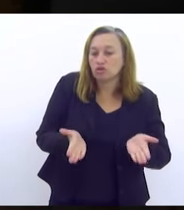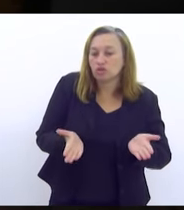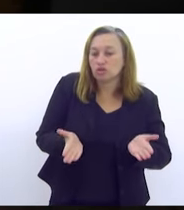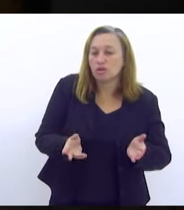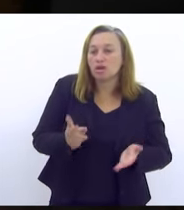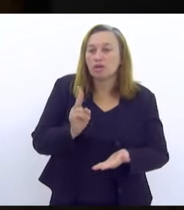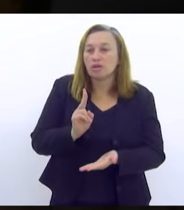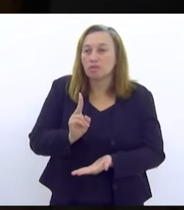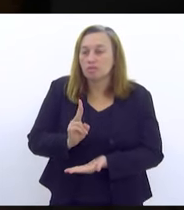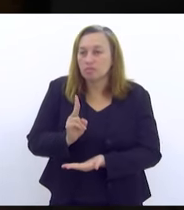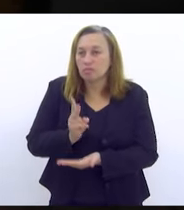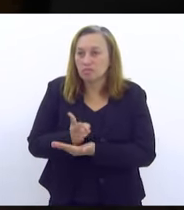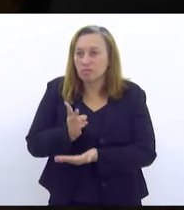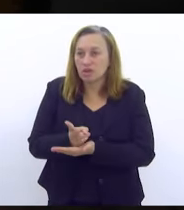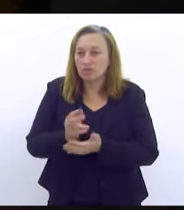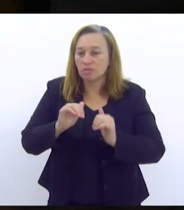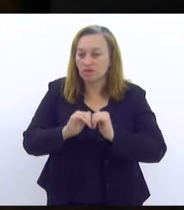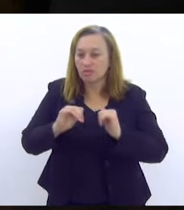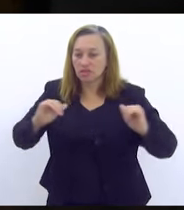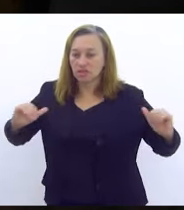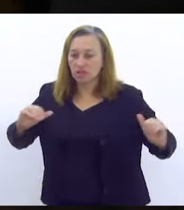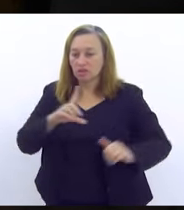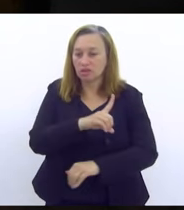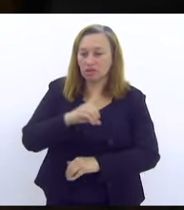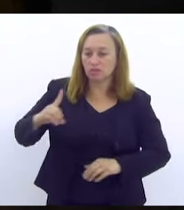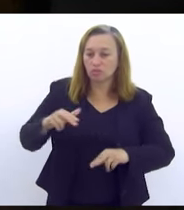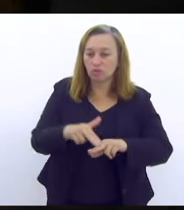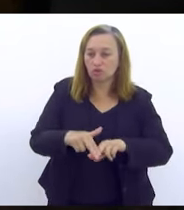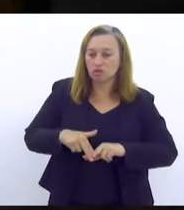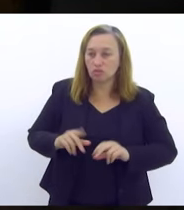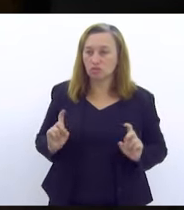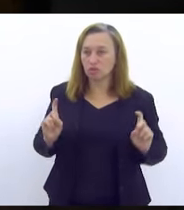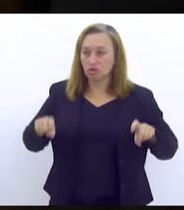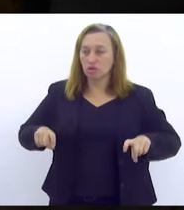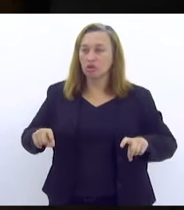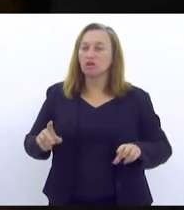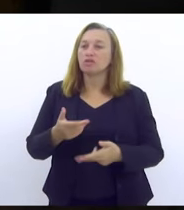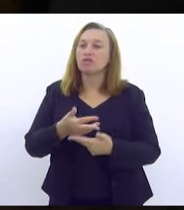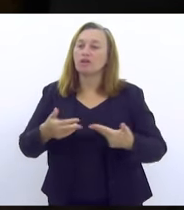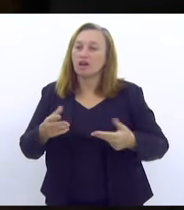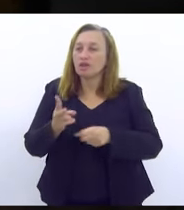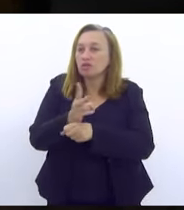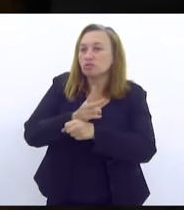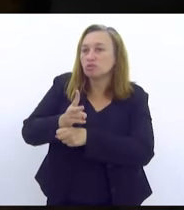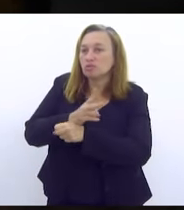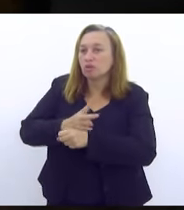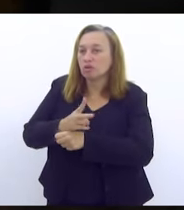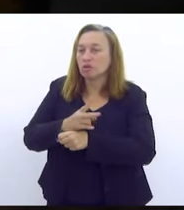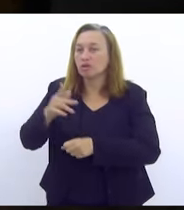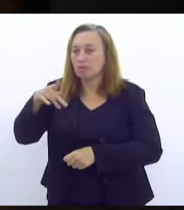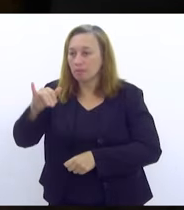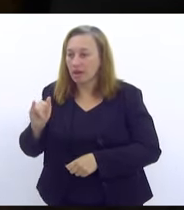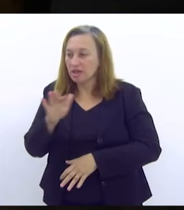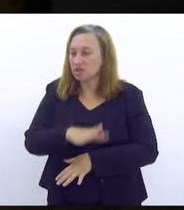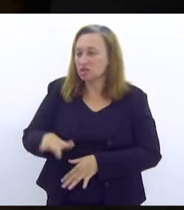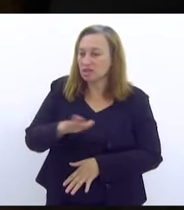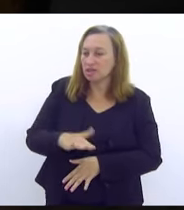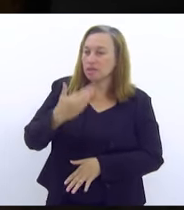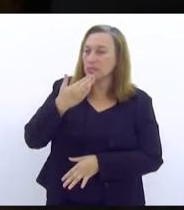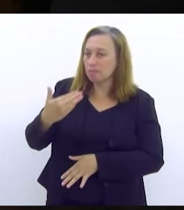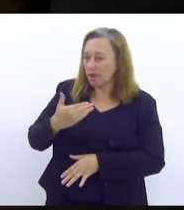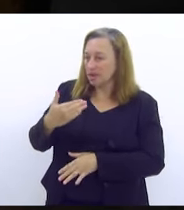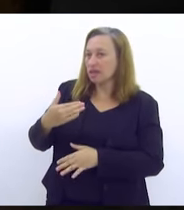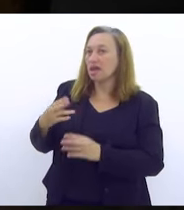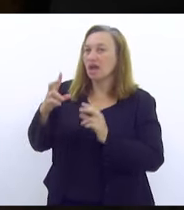da coordenação por conta do meu mandato, sou procurada por muitos jovens e pais de crianças que pedem orientação sobre